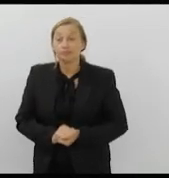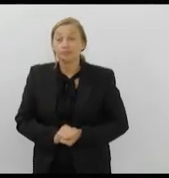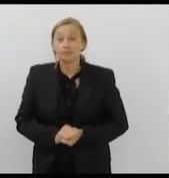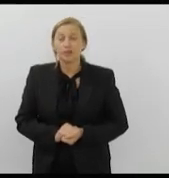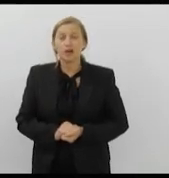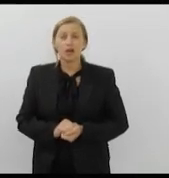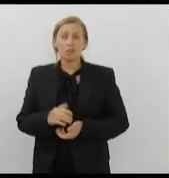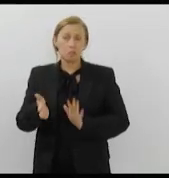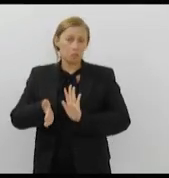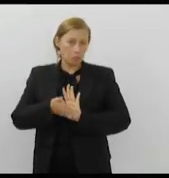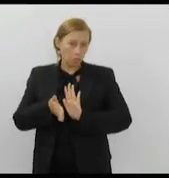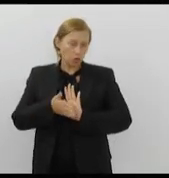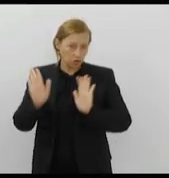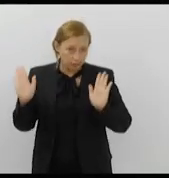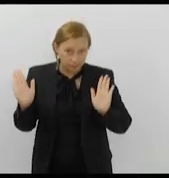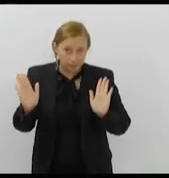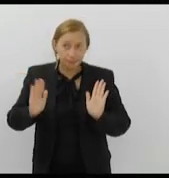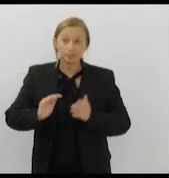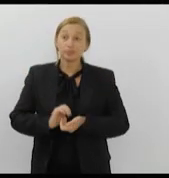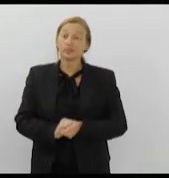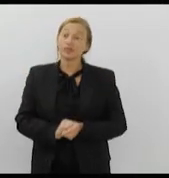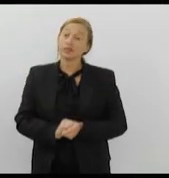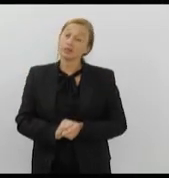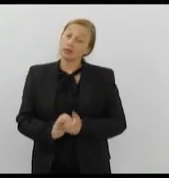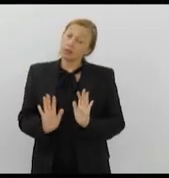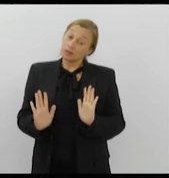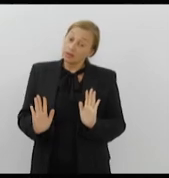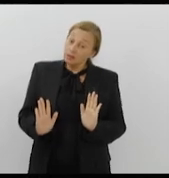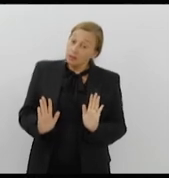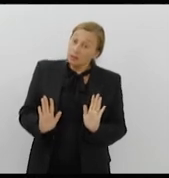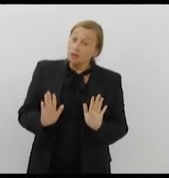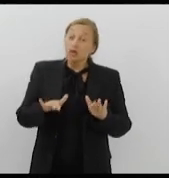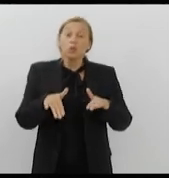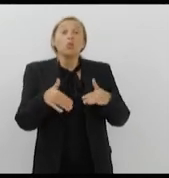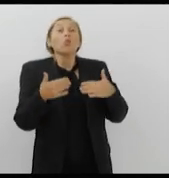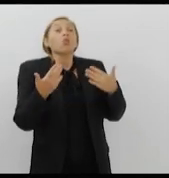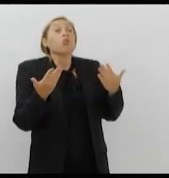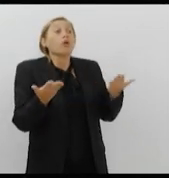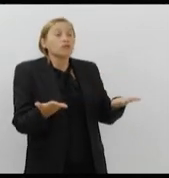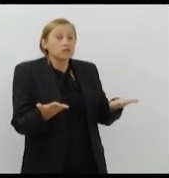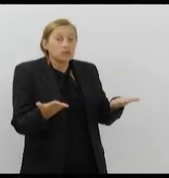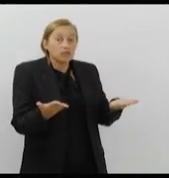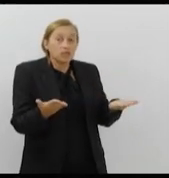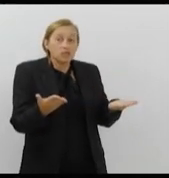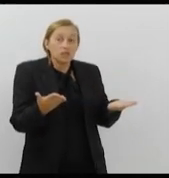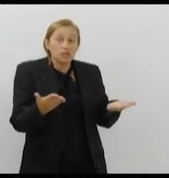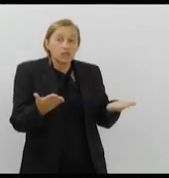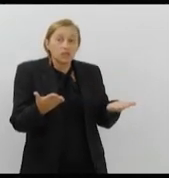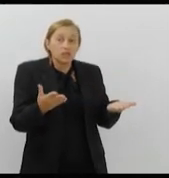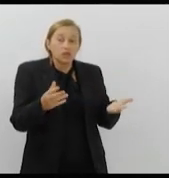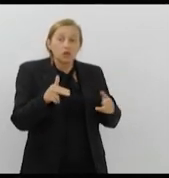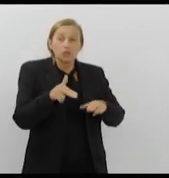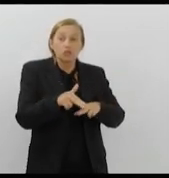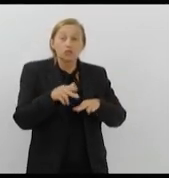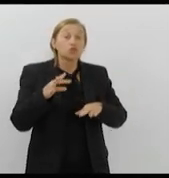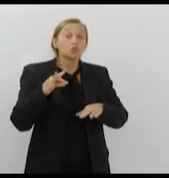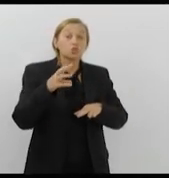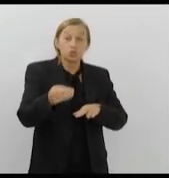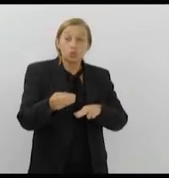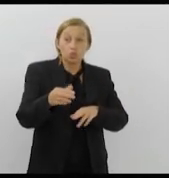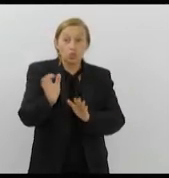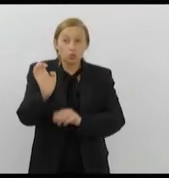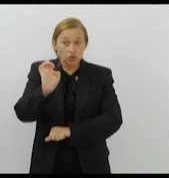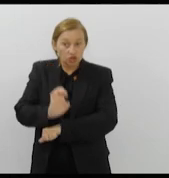Essa foi a proposta. Bom, e qual seria a regulação disso tudo? O Estado